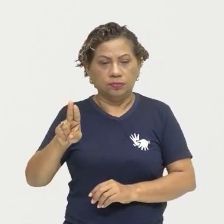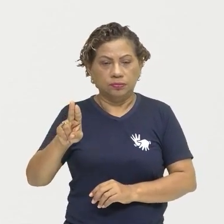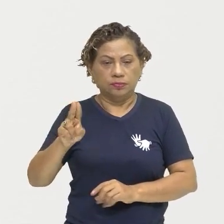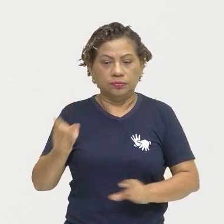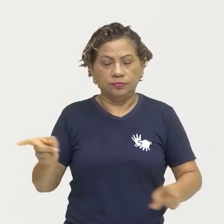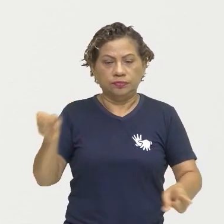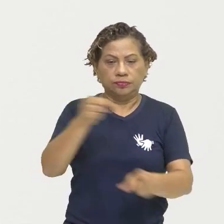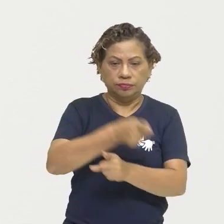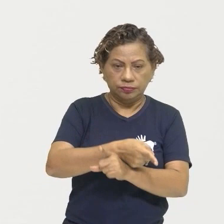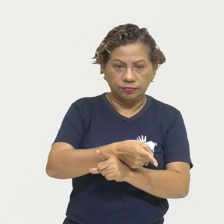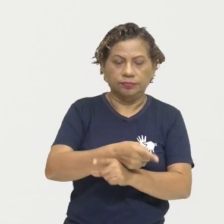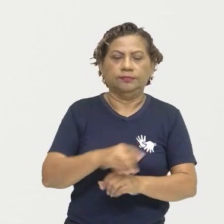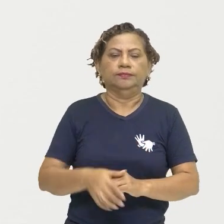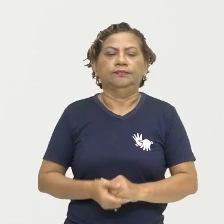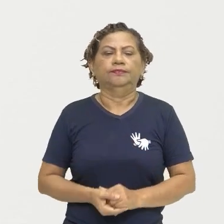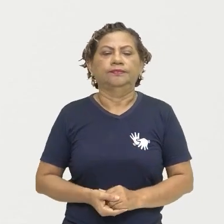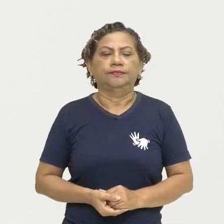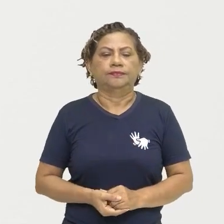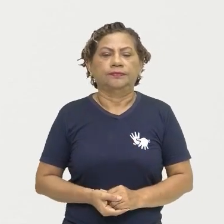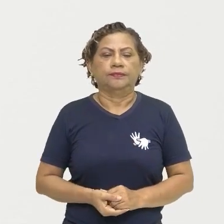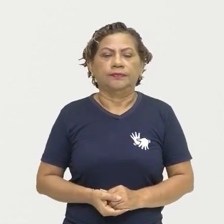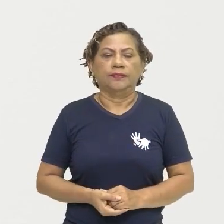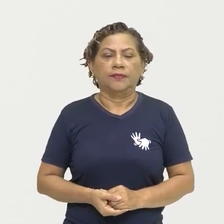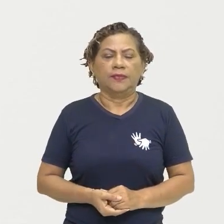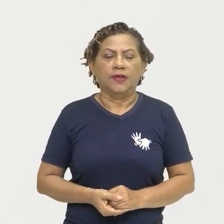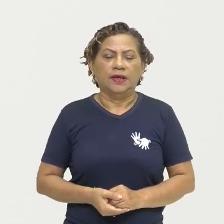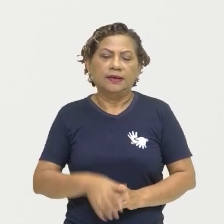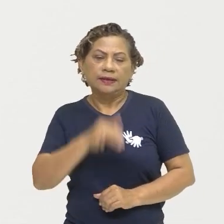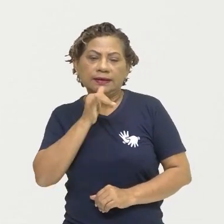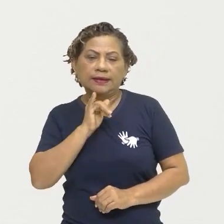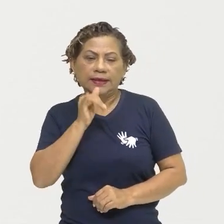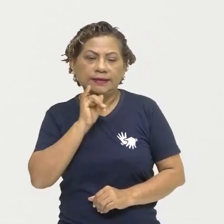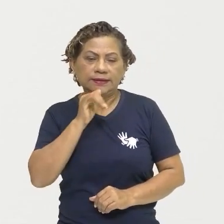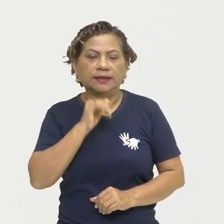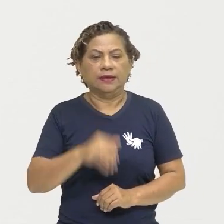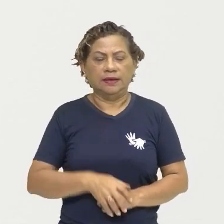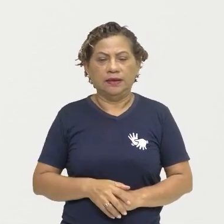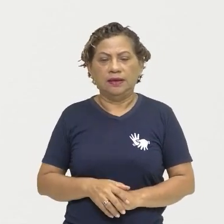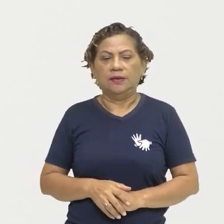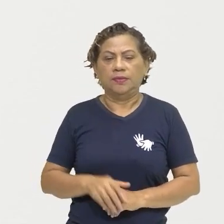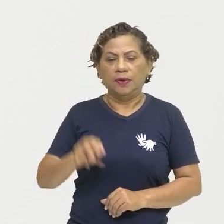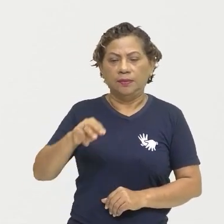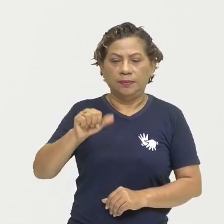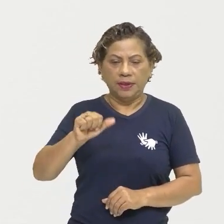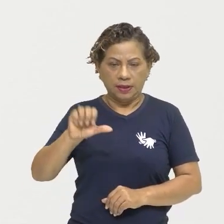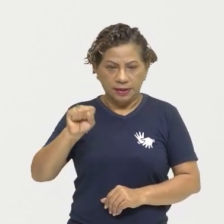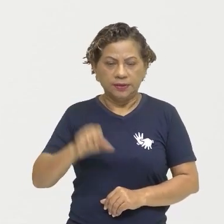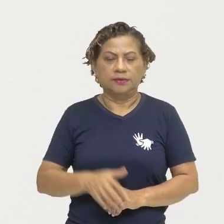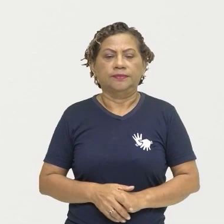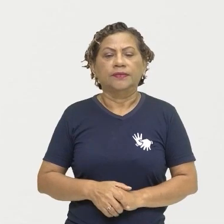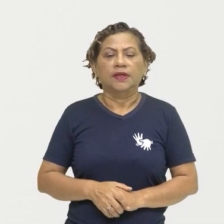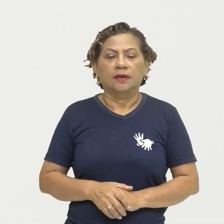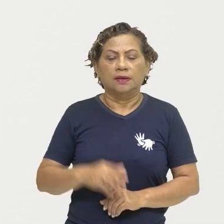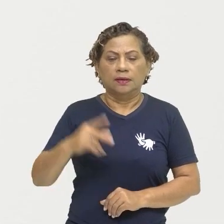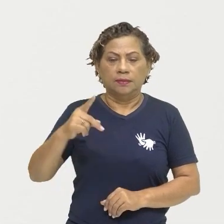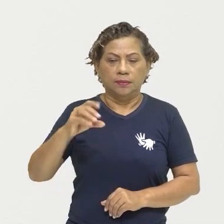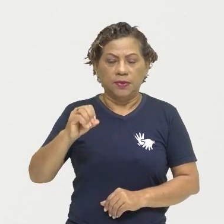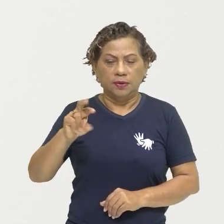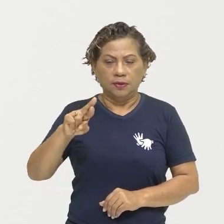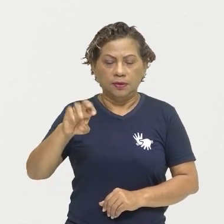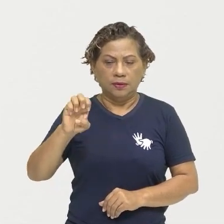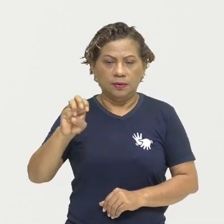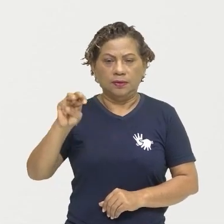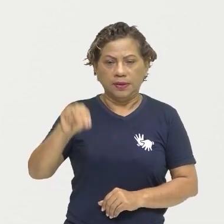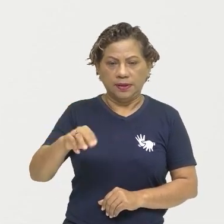oposto, de adverso. Vai ser iniciada pelas conjunções adversativas. Quais são as